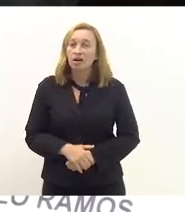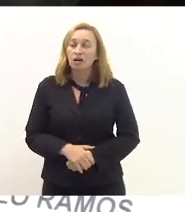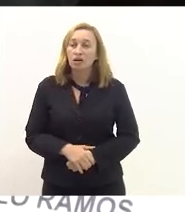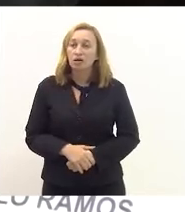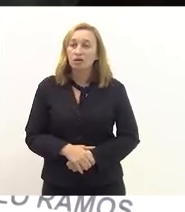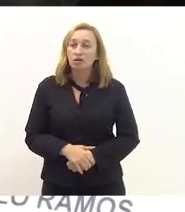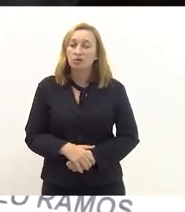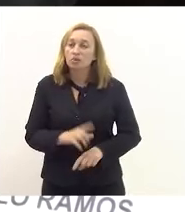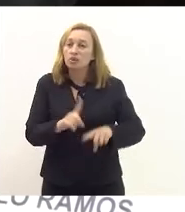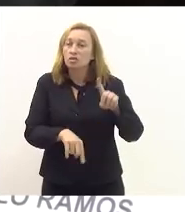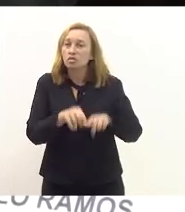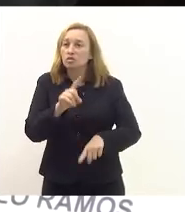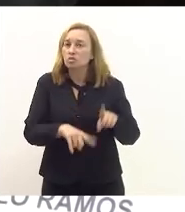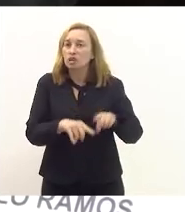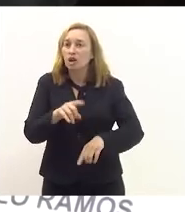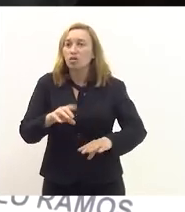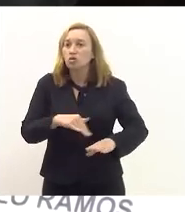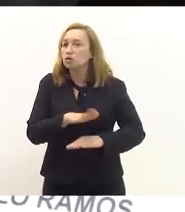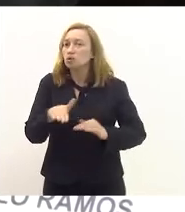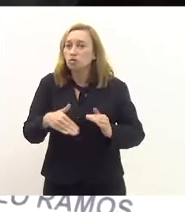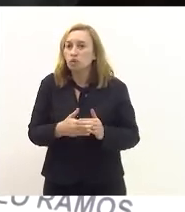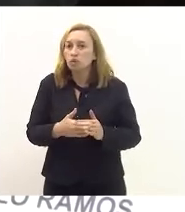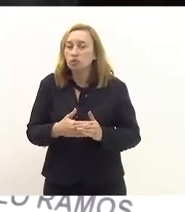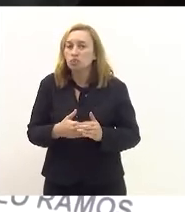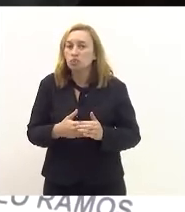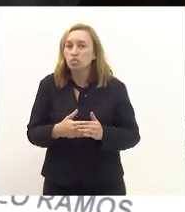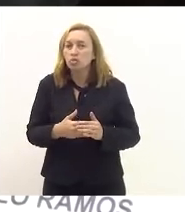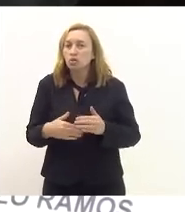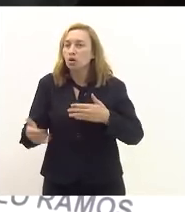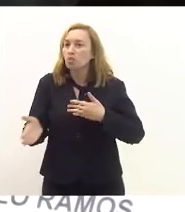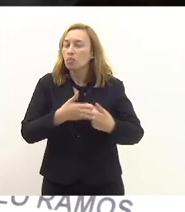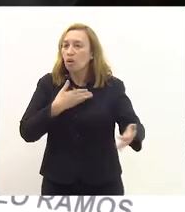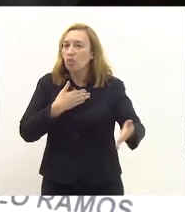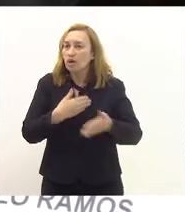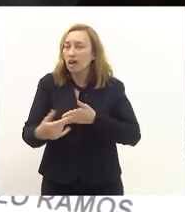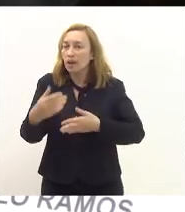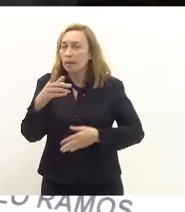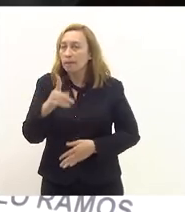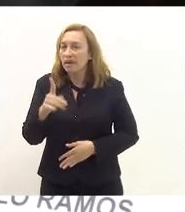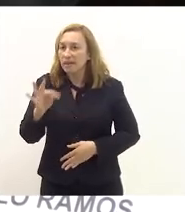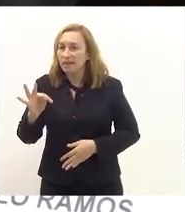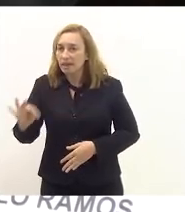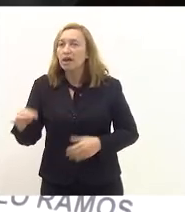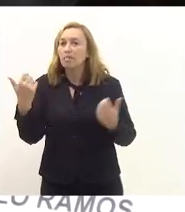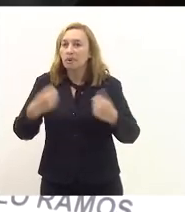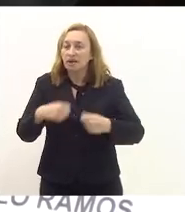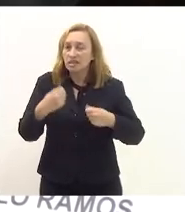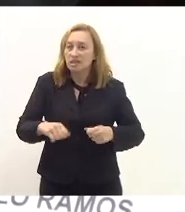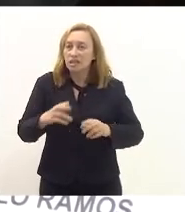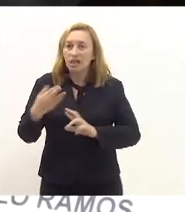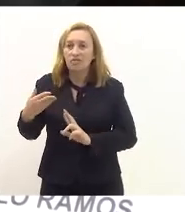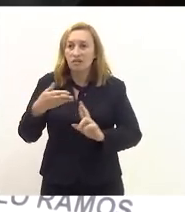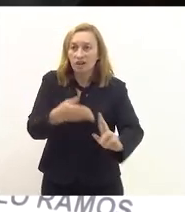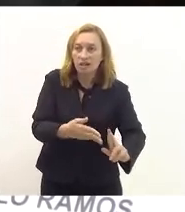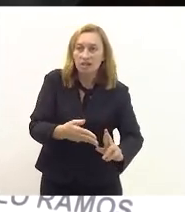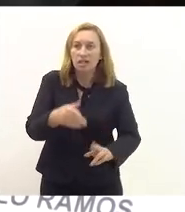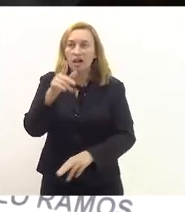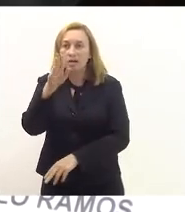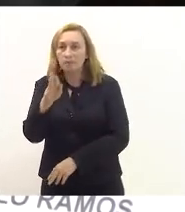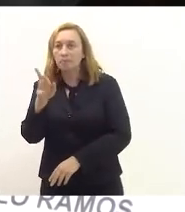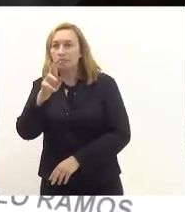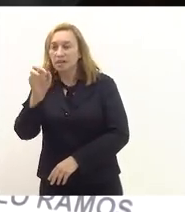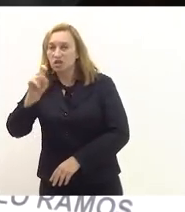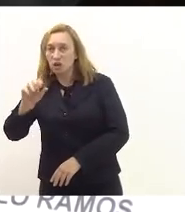o material, todo o material de candidato tenha que sair com alguma referência ao Brizola.